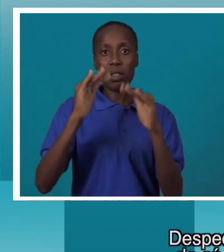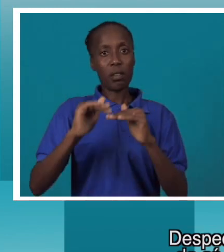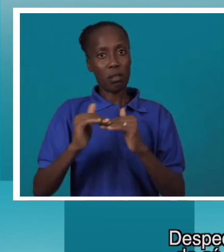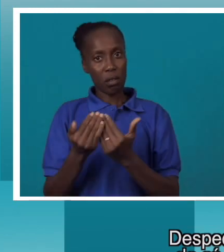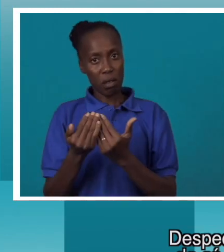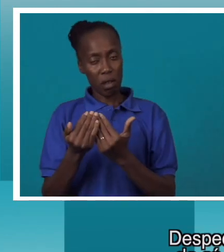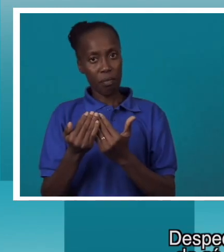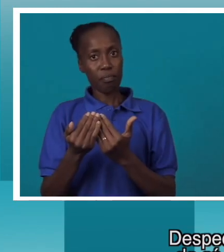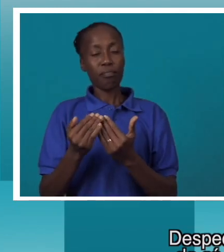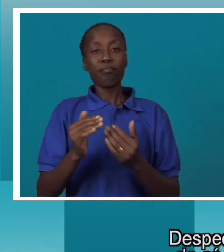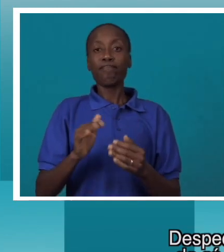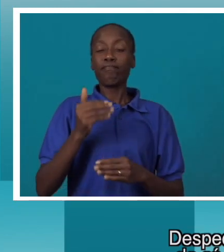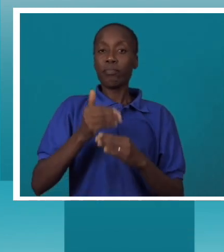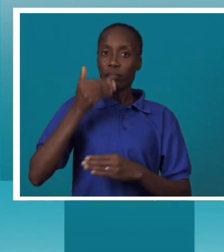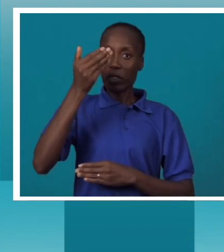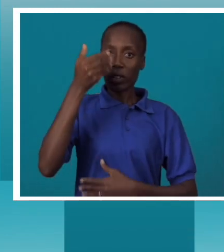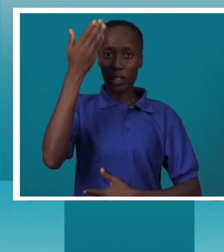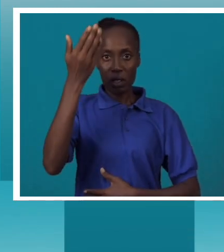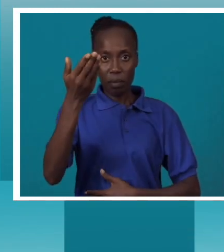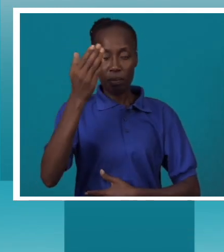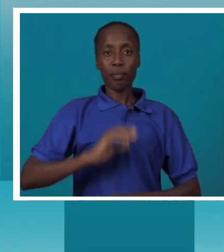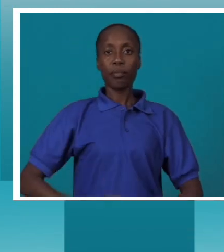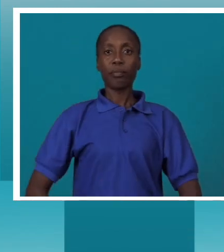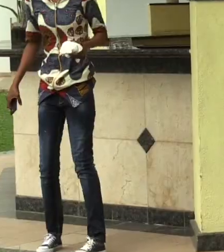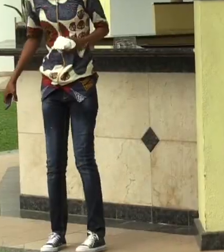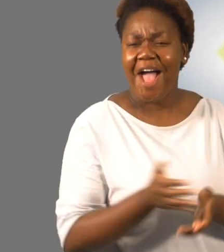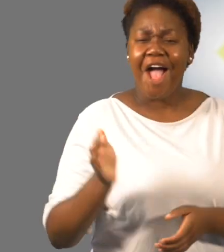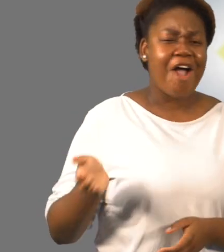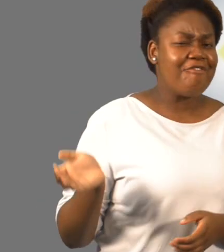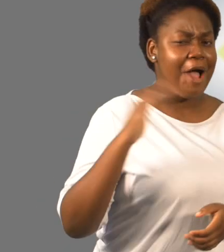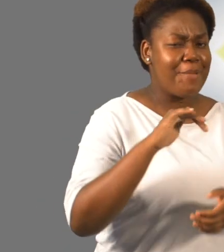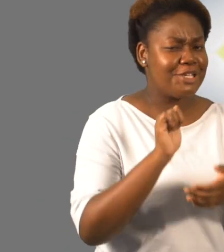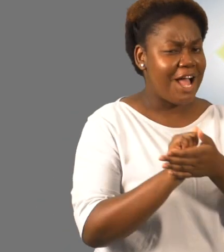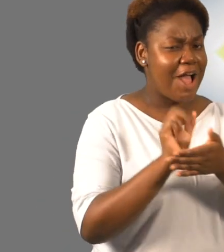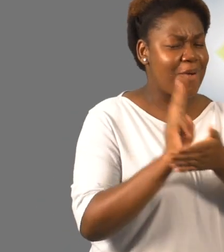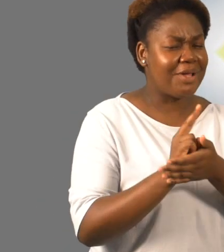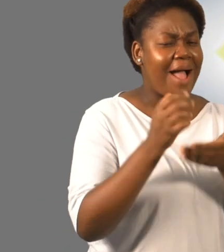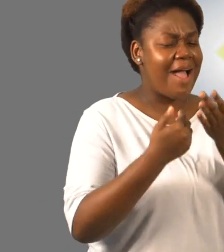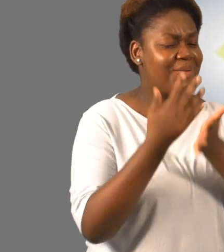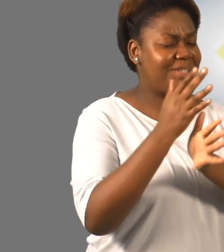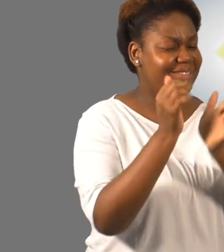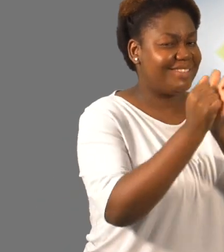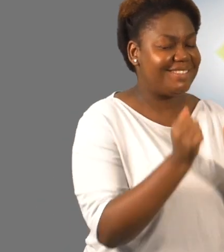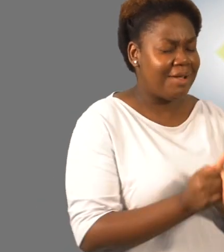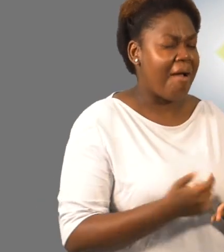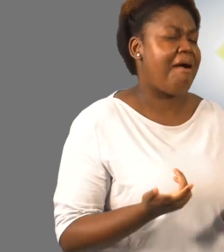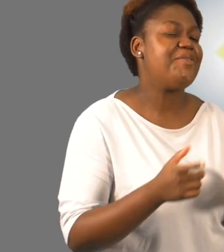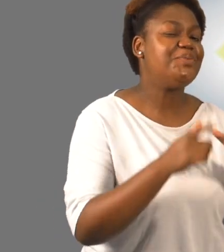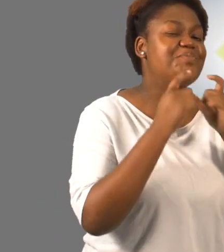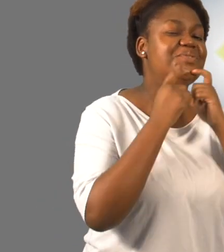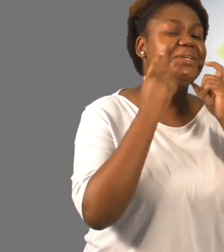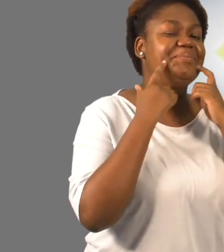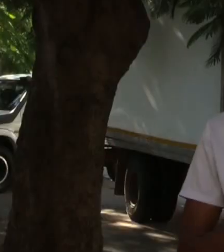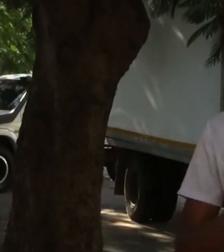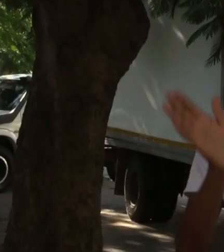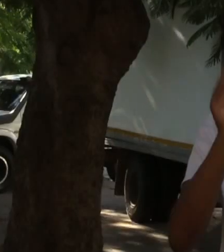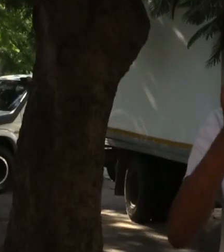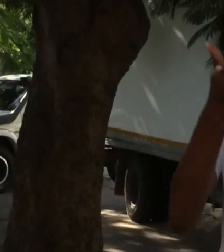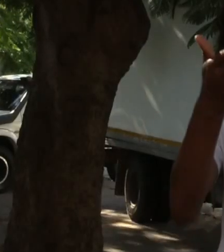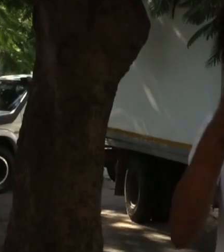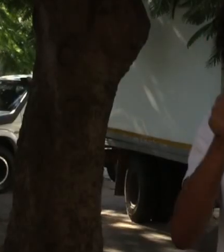a sete dias até lá agora vamos à aula de língua de sinais moçambicana